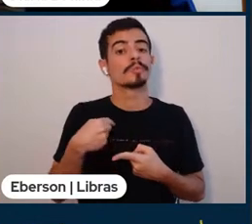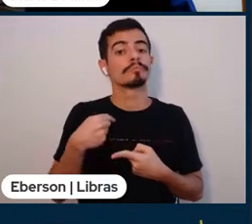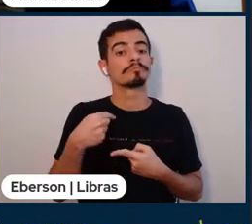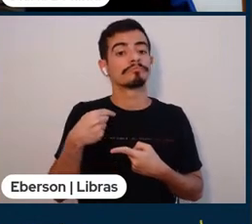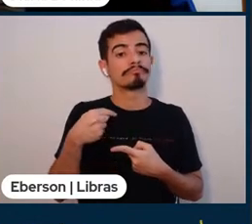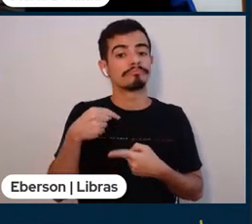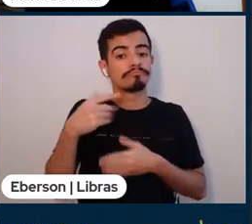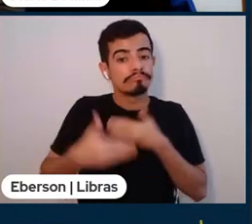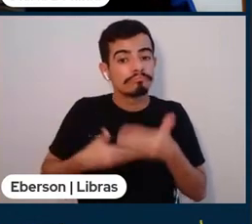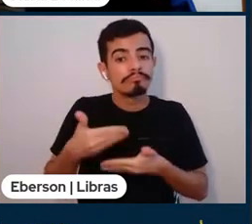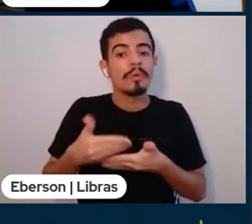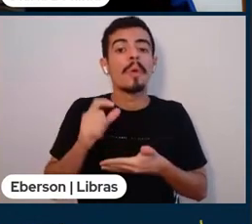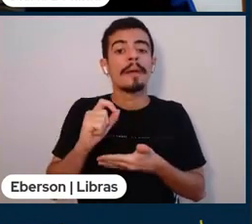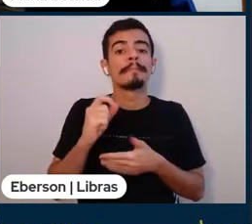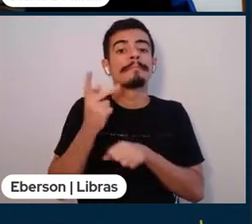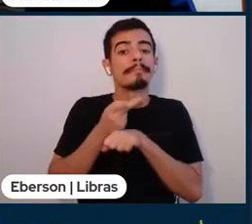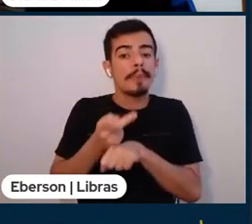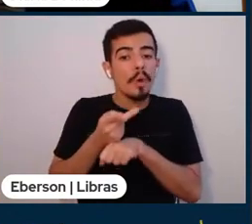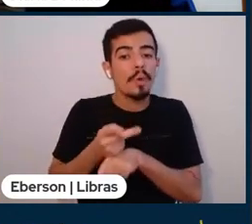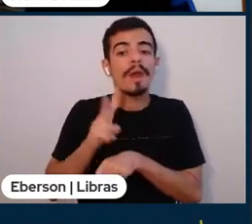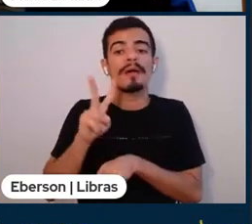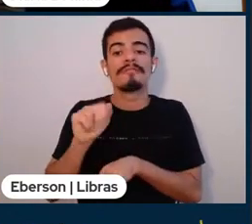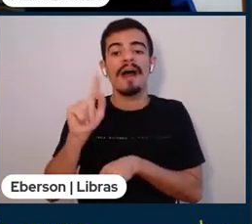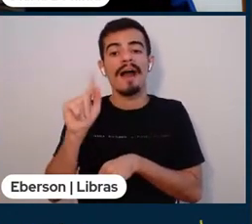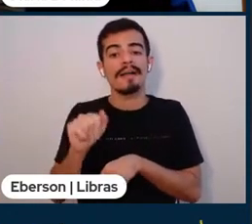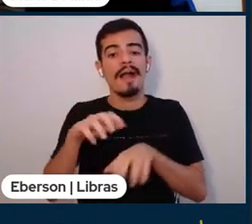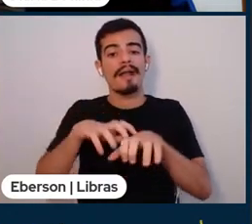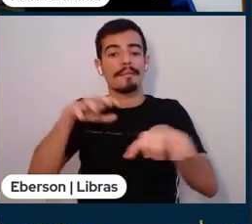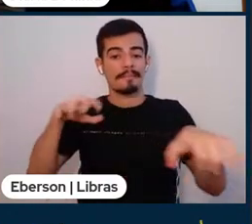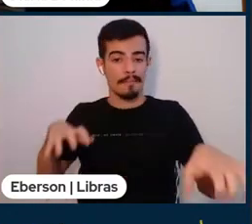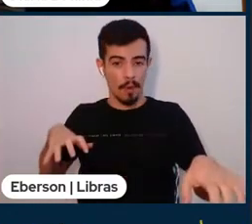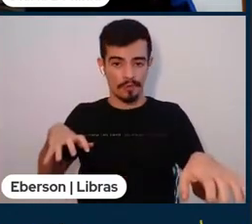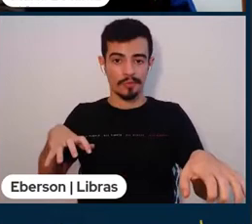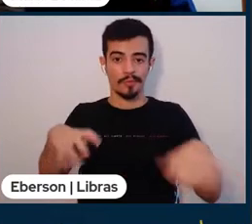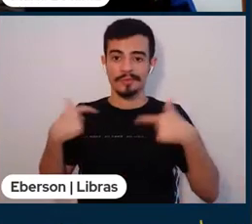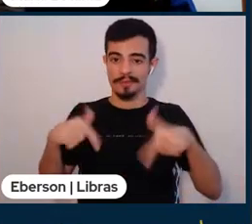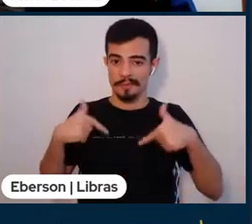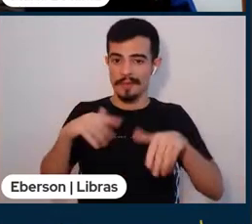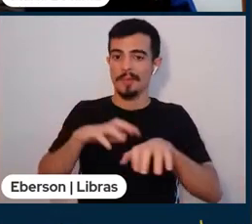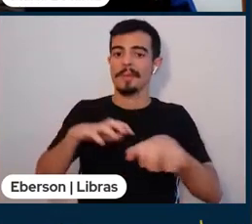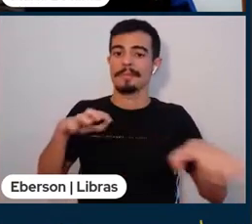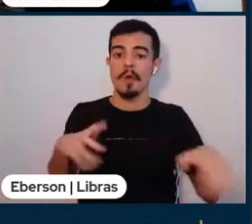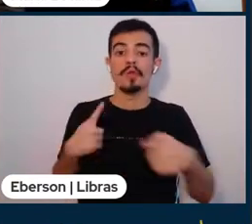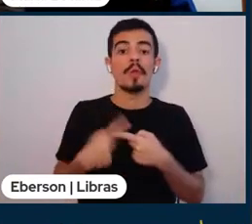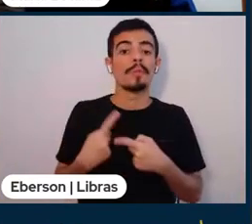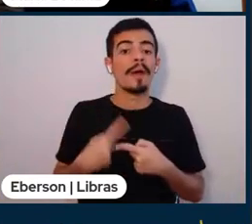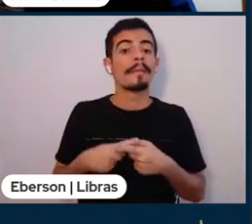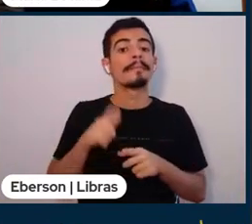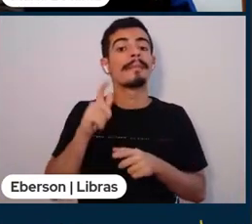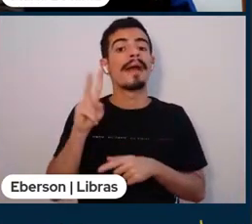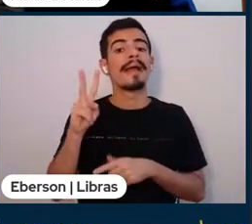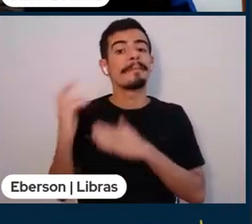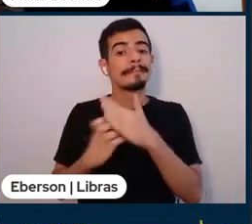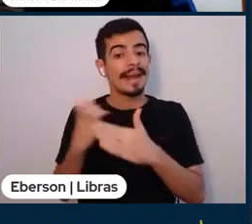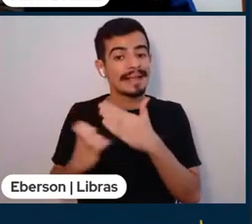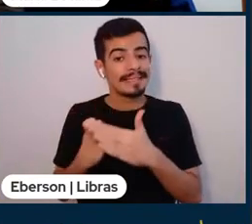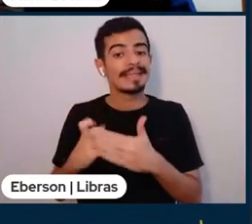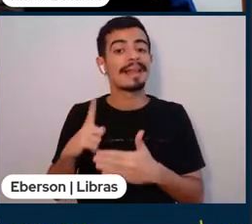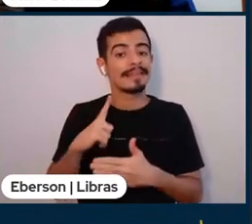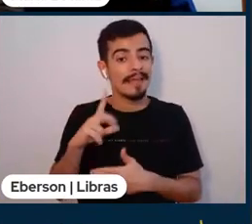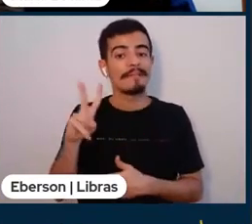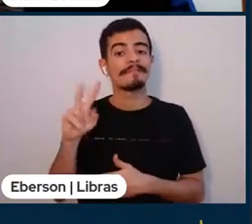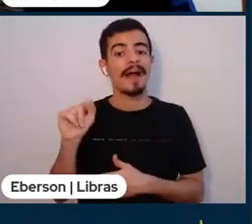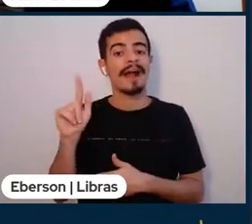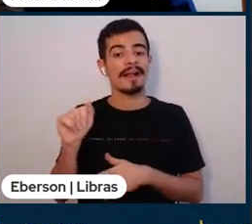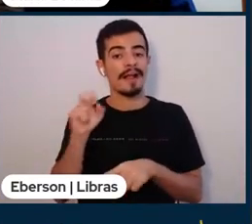remotas. Remote first. Primeiro, assim, as empresas que tinham vagas remotas, eu priorizei